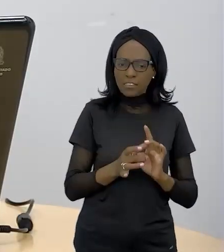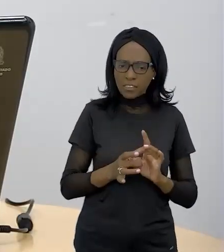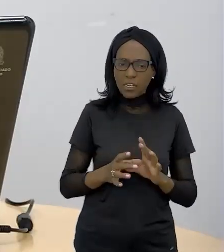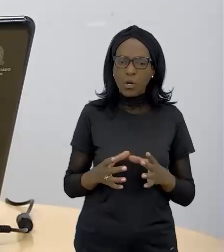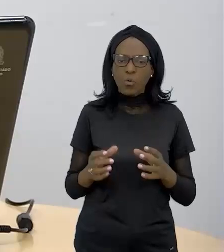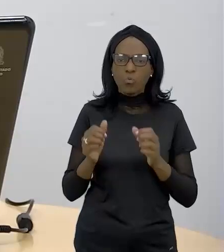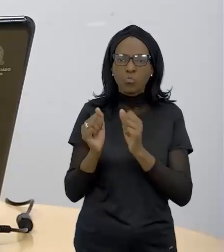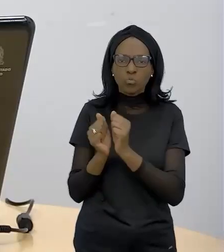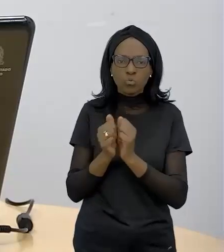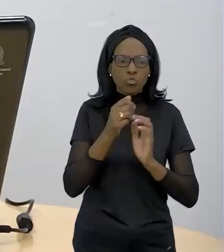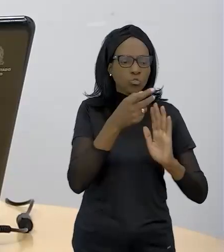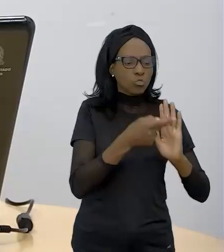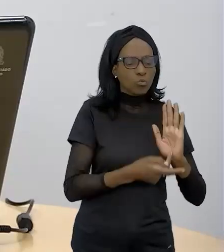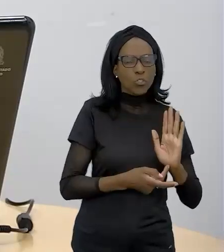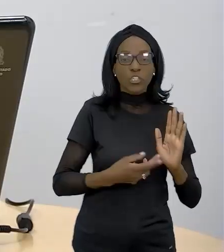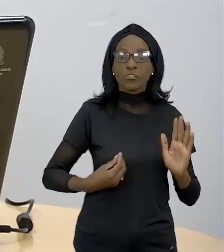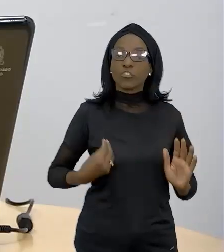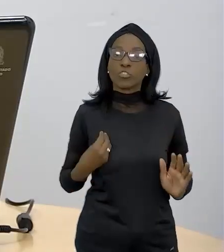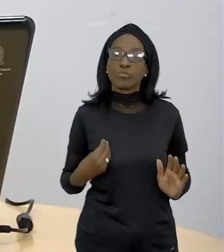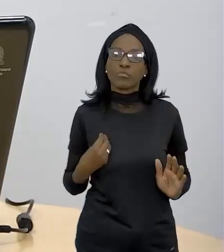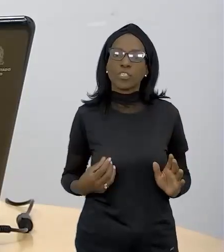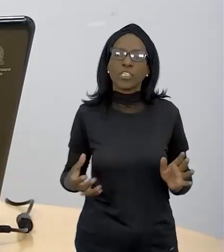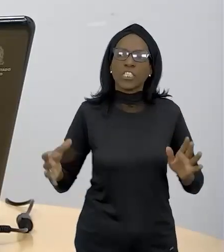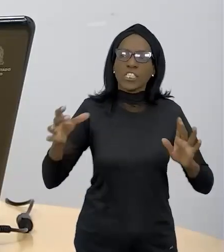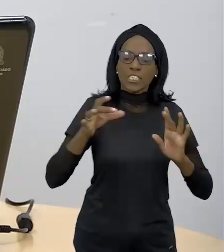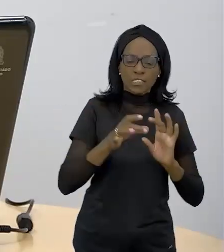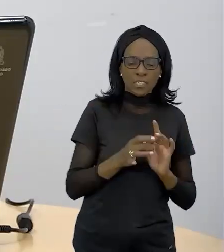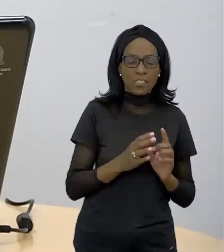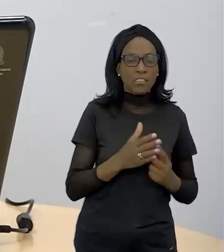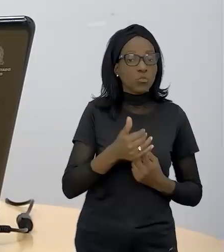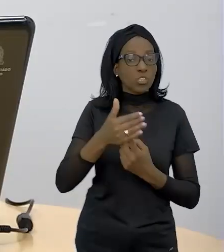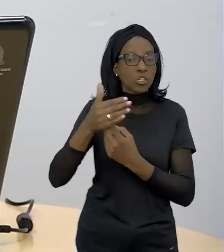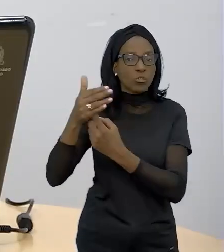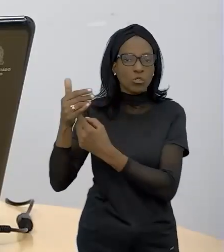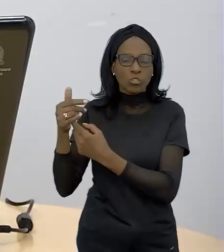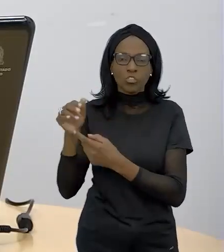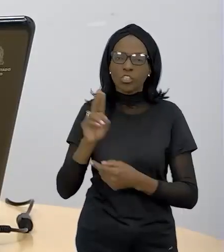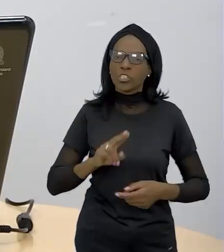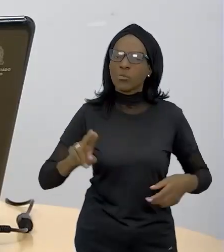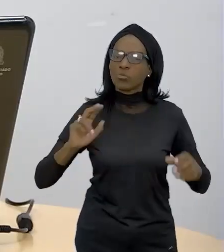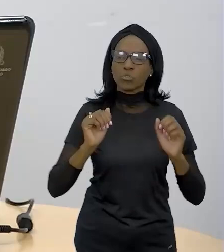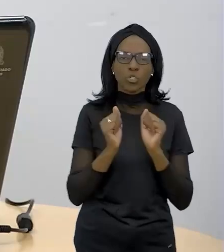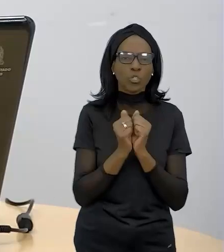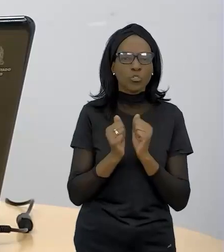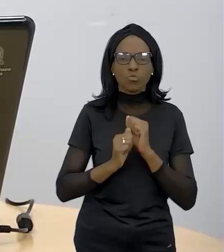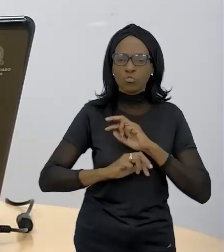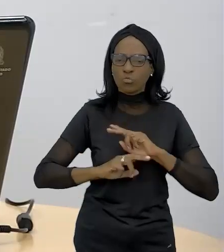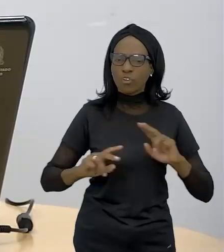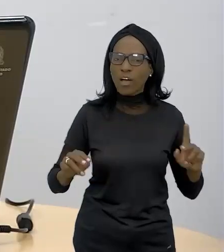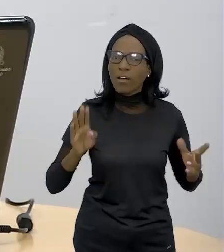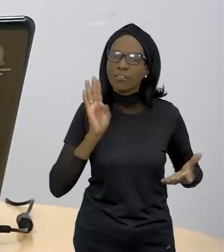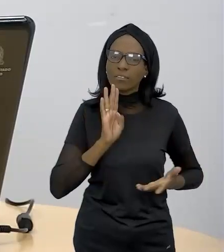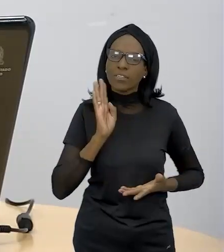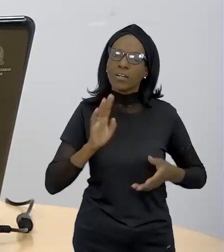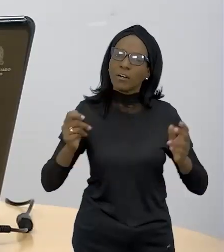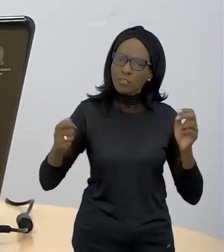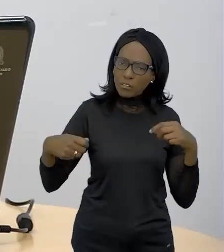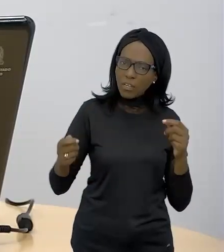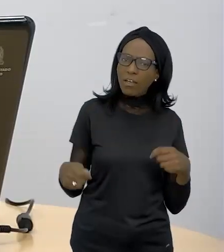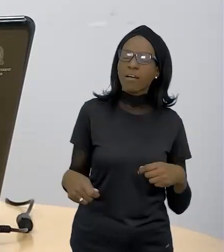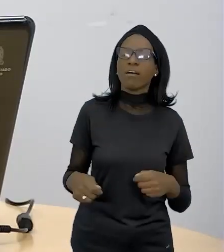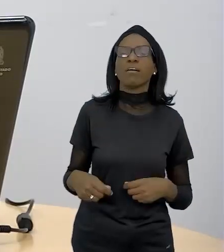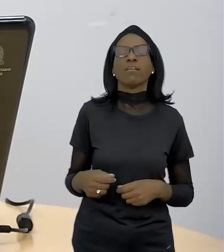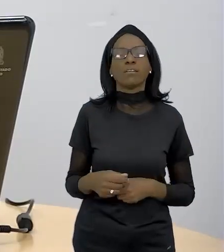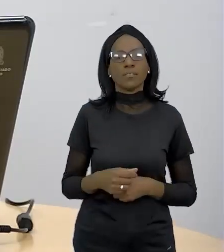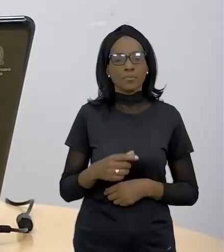com o projeto de vida, integração com tecnologia. Olha quanta coisa interessante dá para fazer, né?